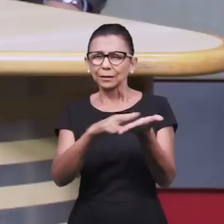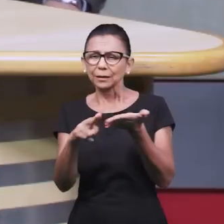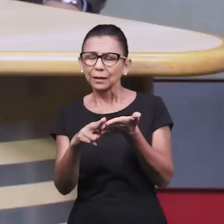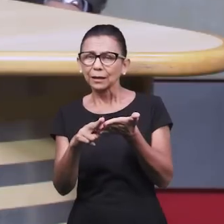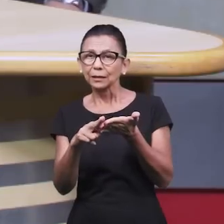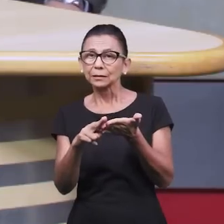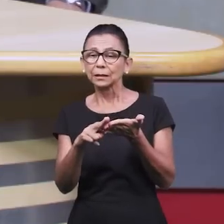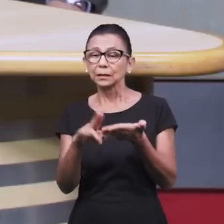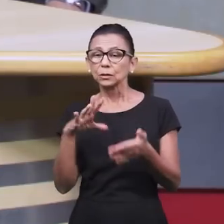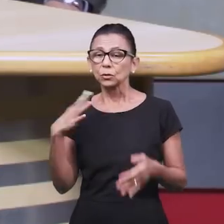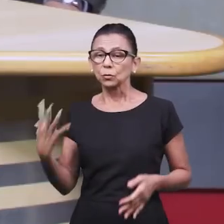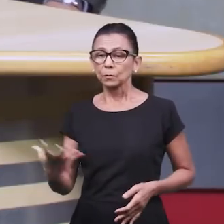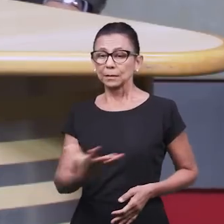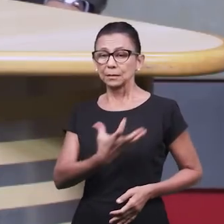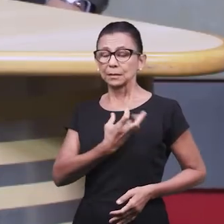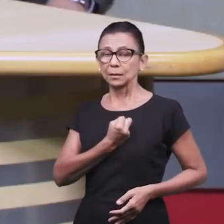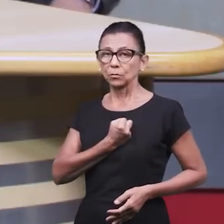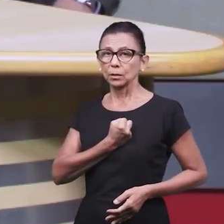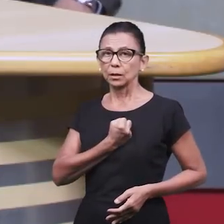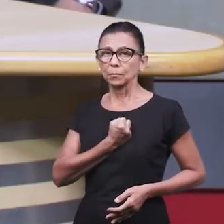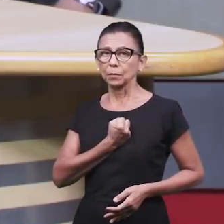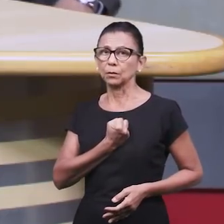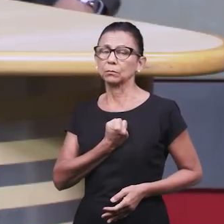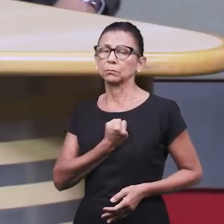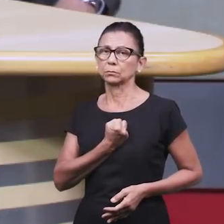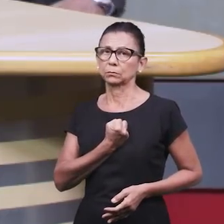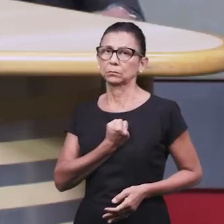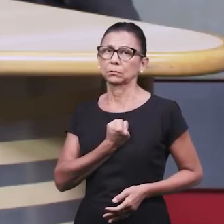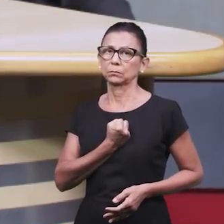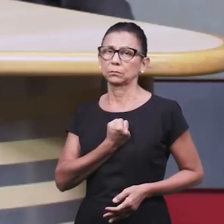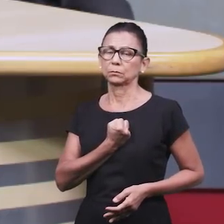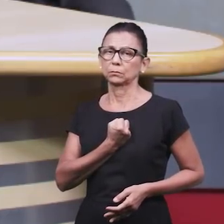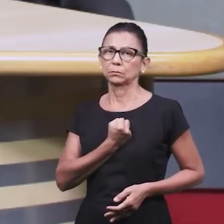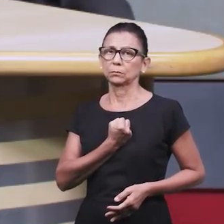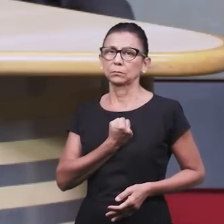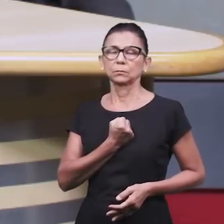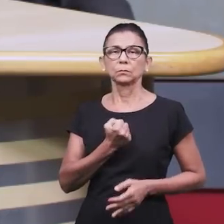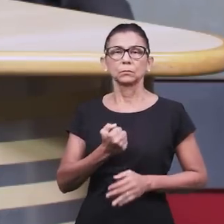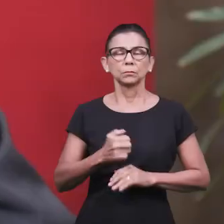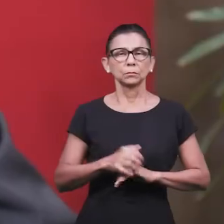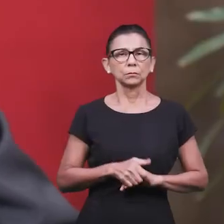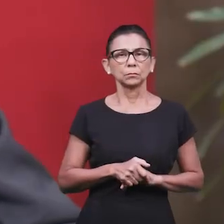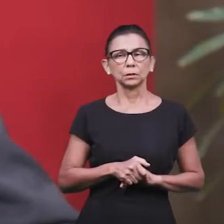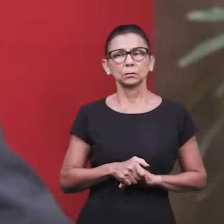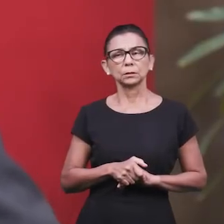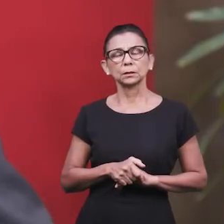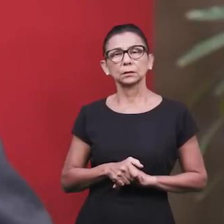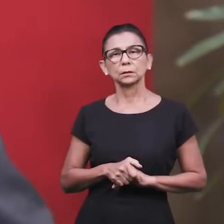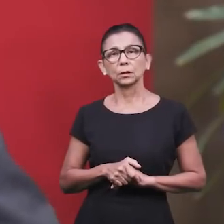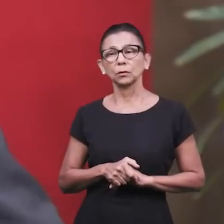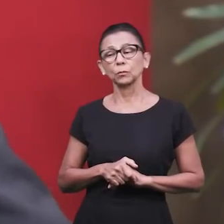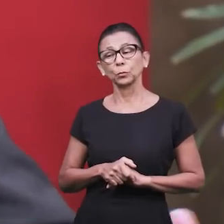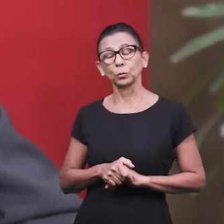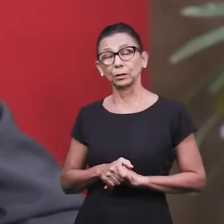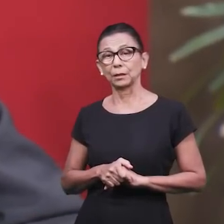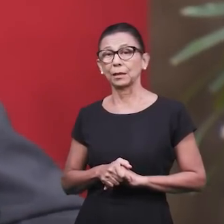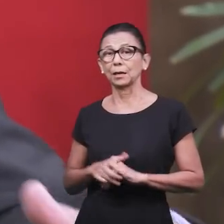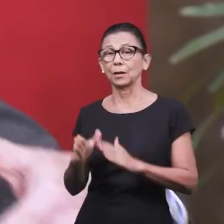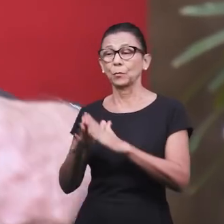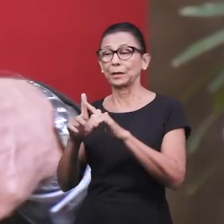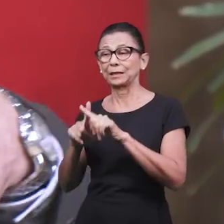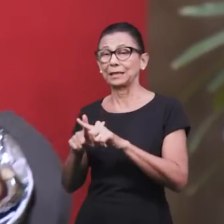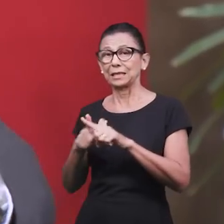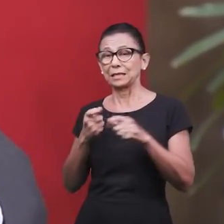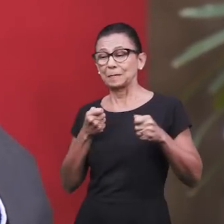comum, por que ele está escrevendo a uma igreja martirizada, uma igreja sofrida, uma igreja das arenas, uma